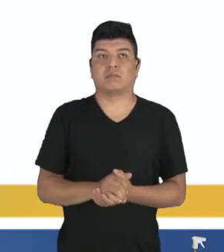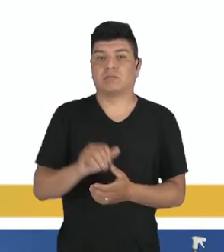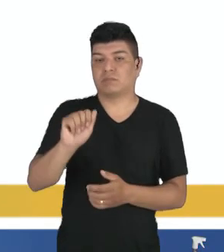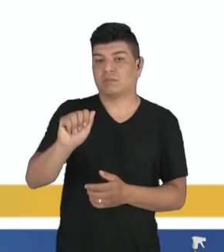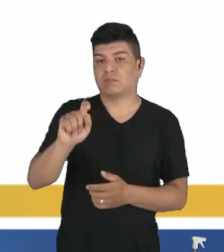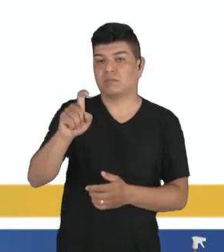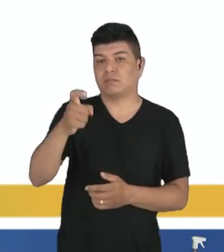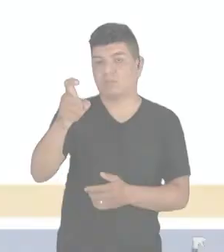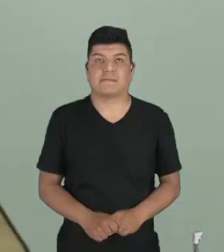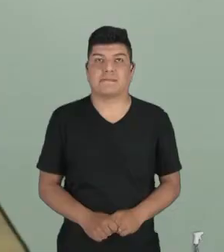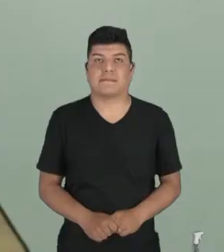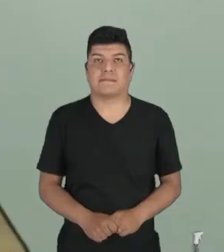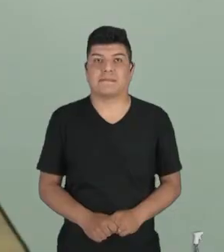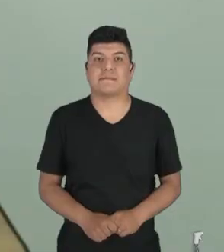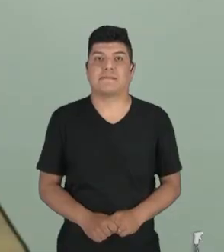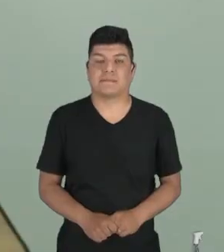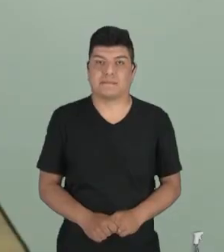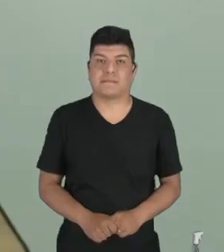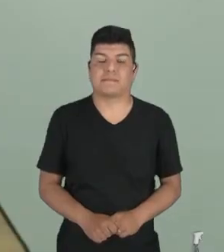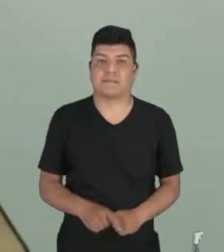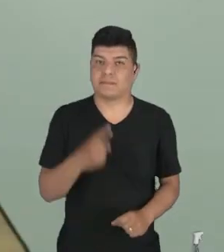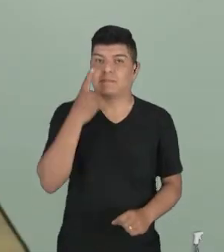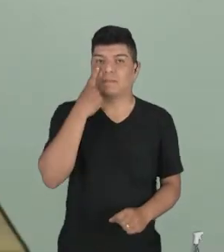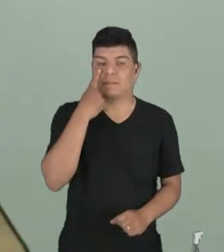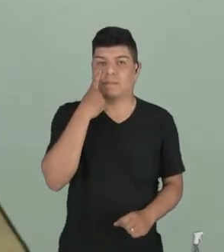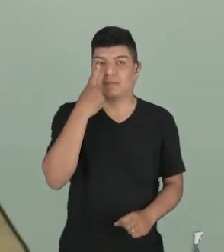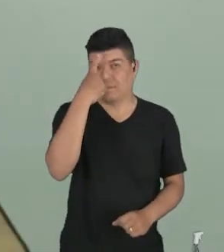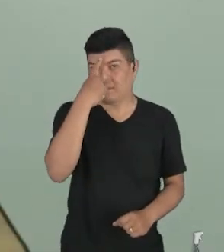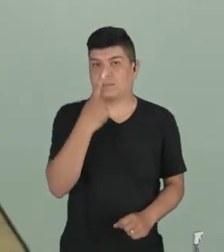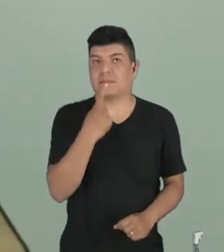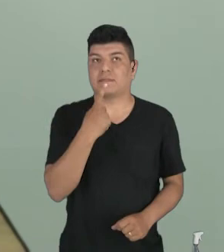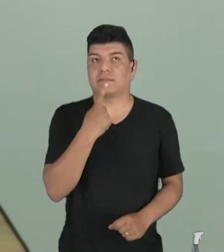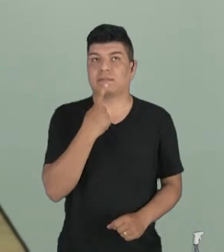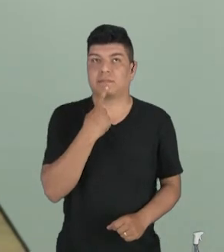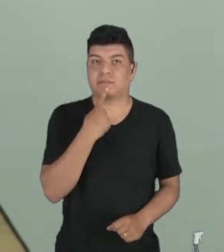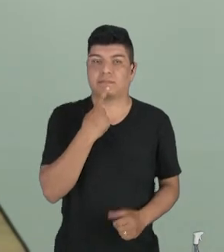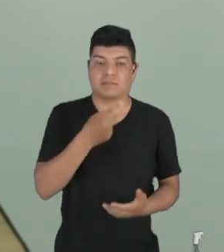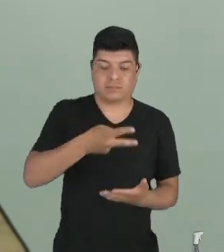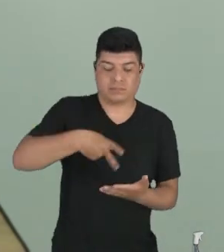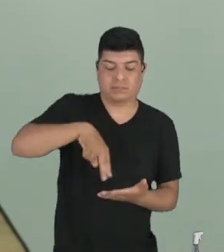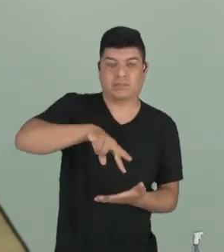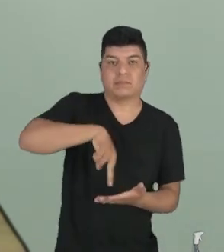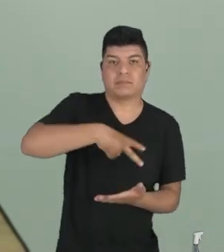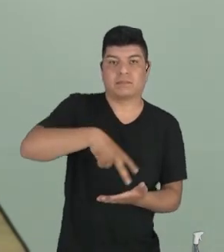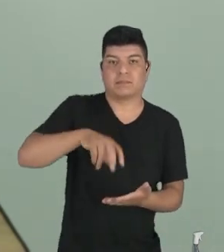O axé. Aí nós vemos, né, a imagem de uma dança